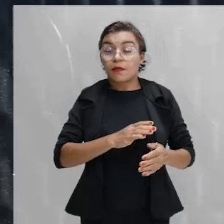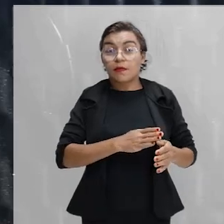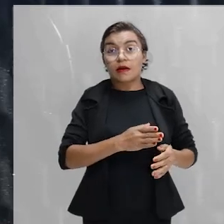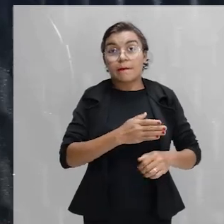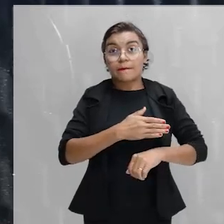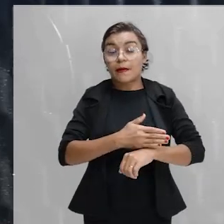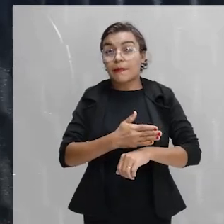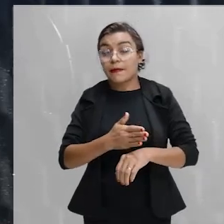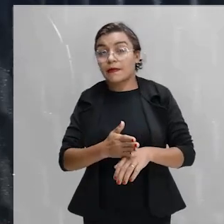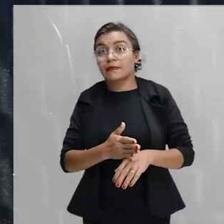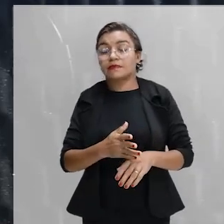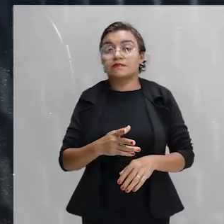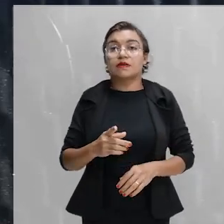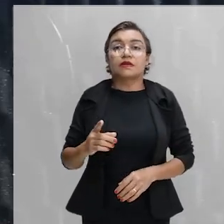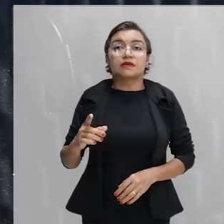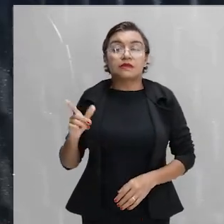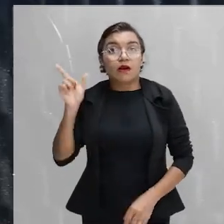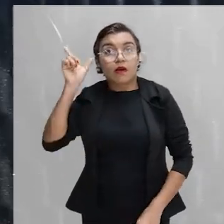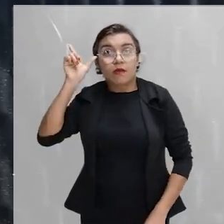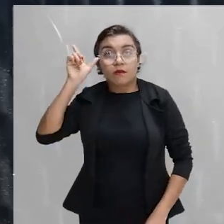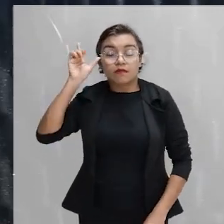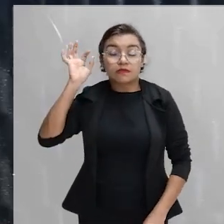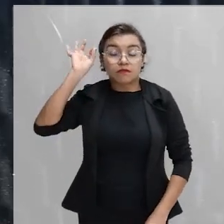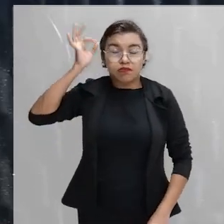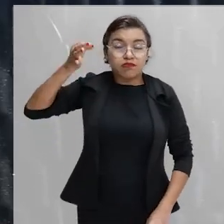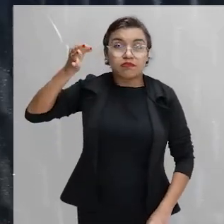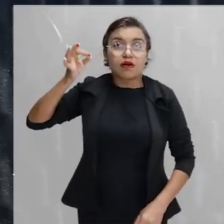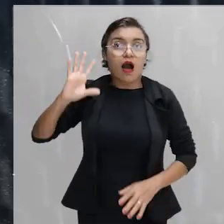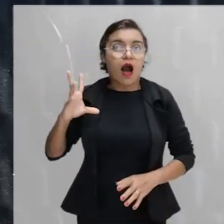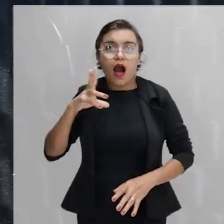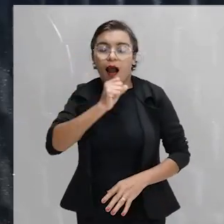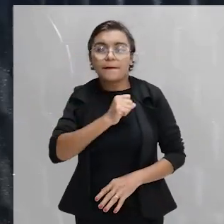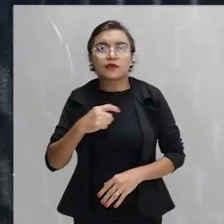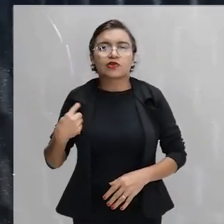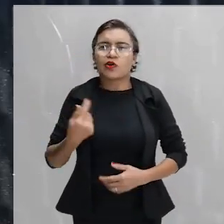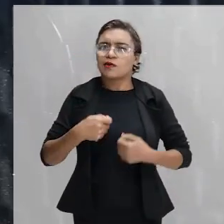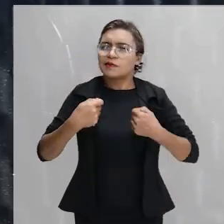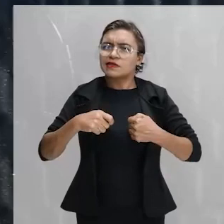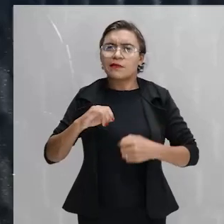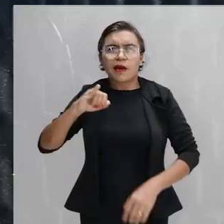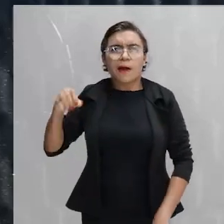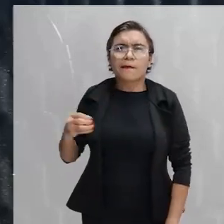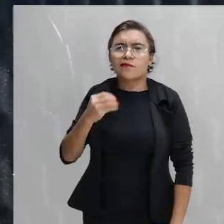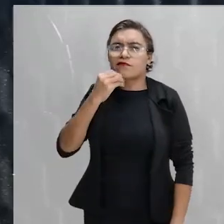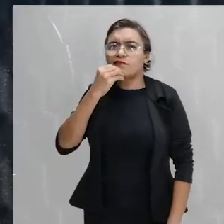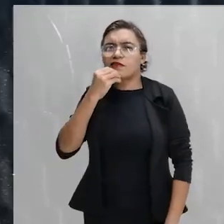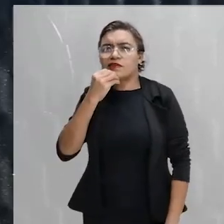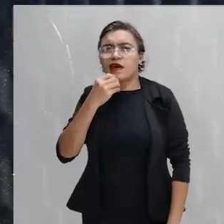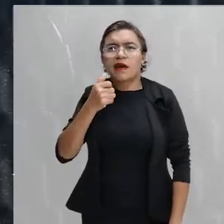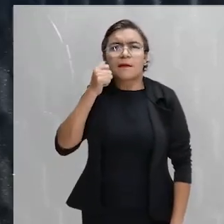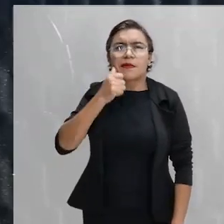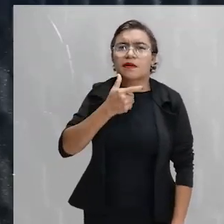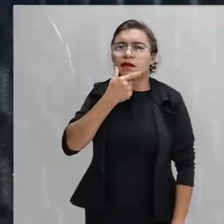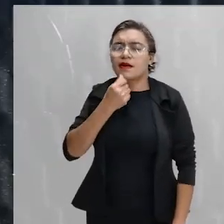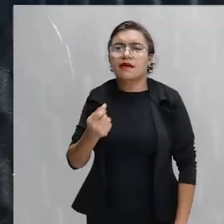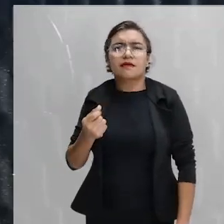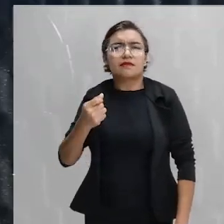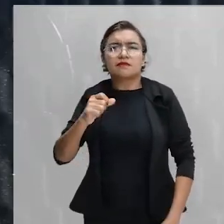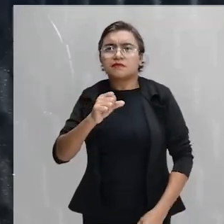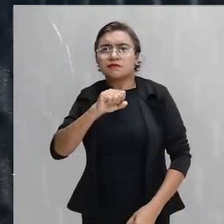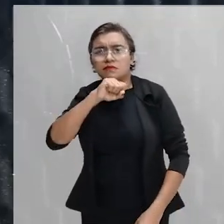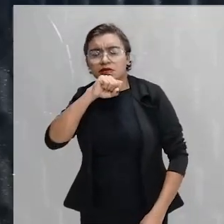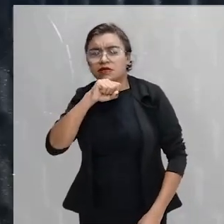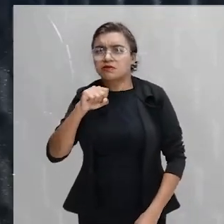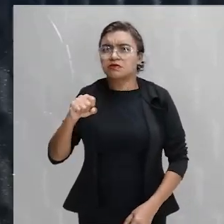rápido. Vamos aproveitar bem o tempo, curtir as pessoas que nós amamos, nossos pais, nossos irmãos, nossos